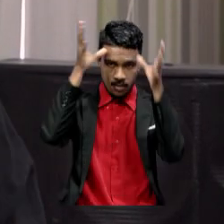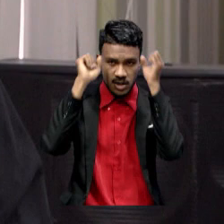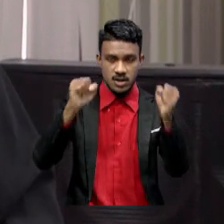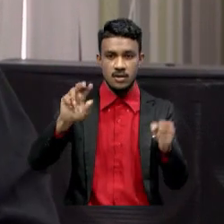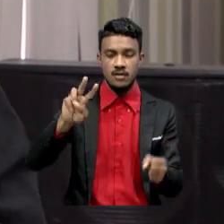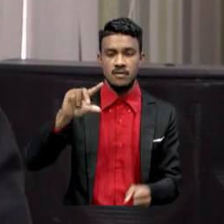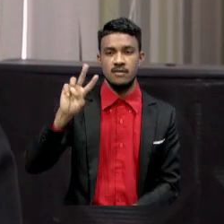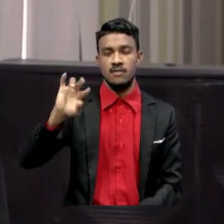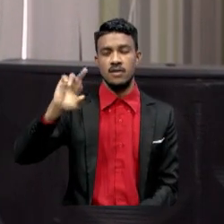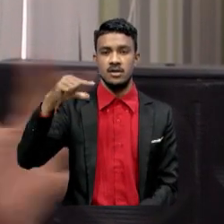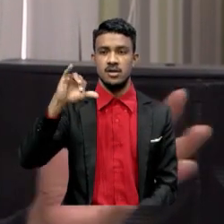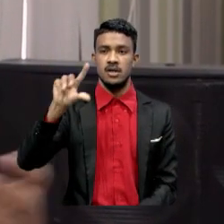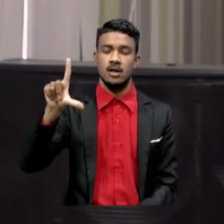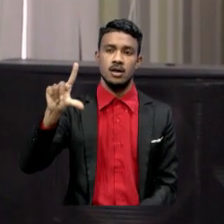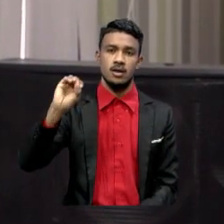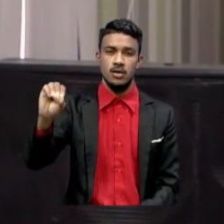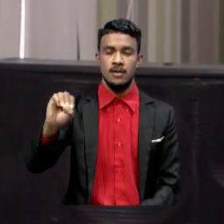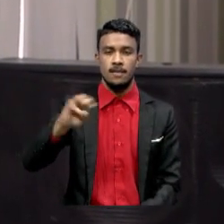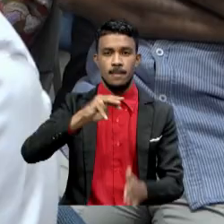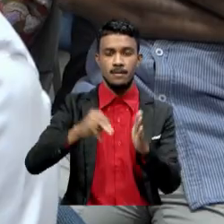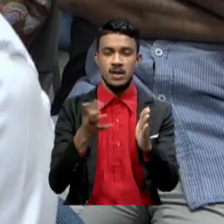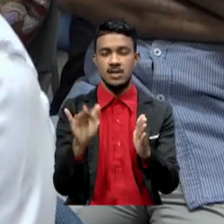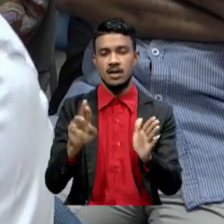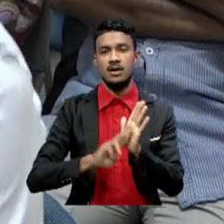Guterres, Representante Naimba Media Sira,